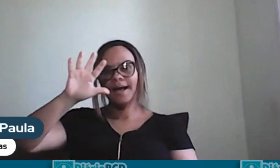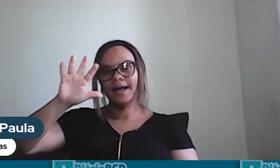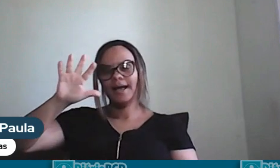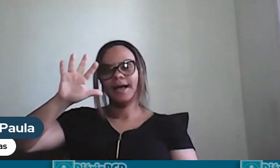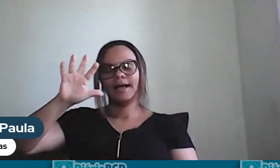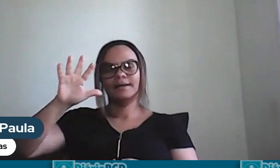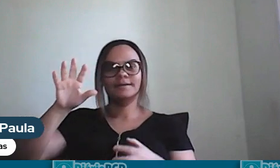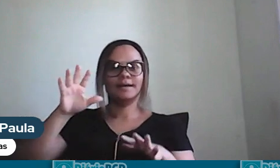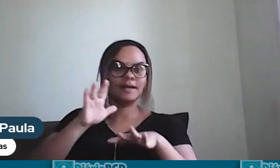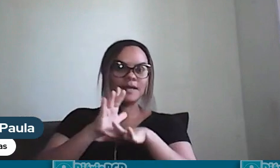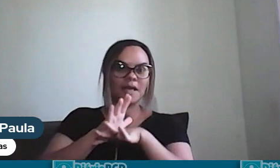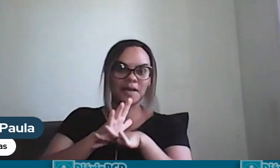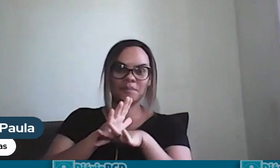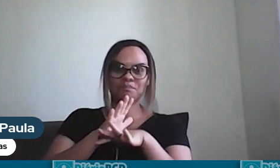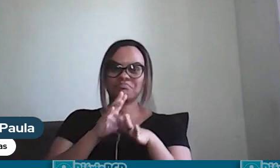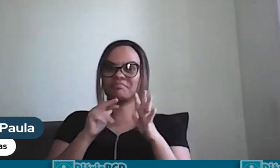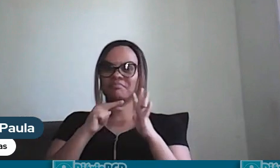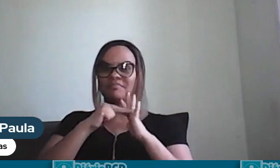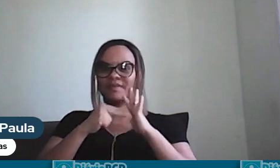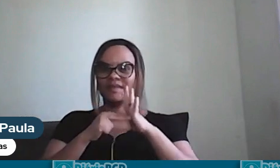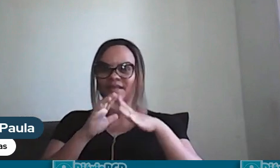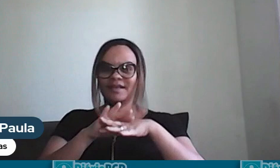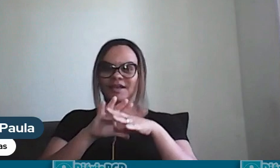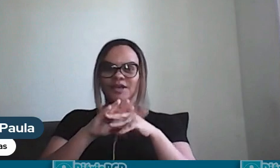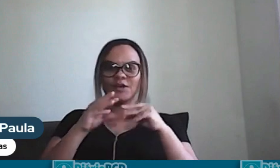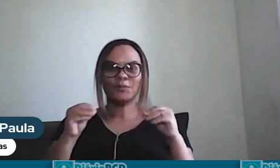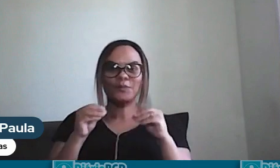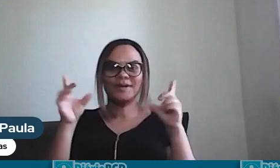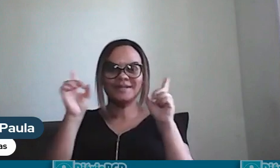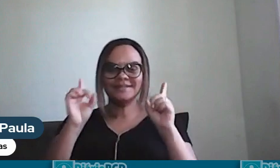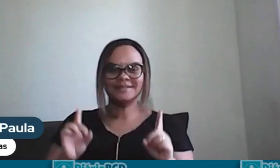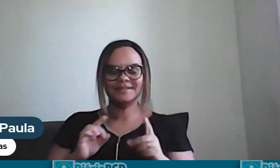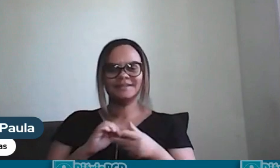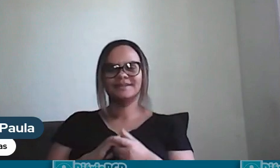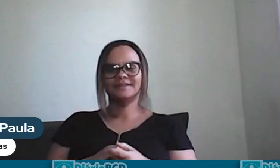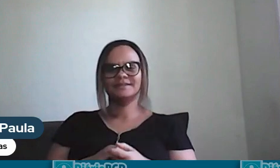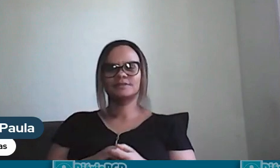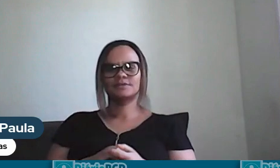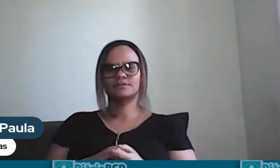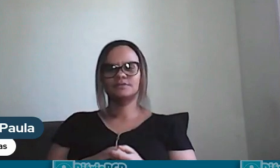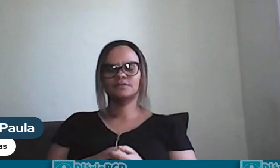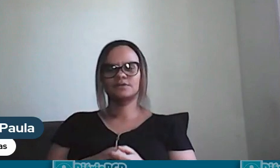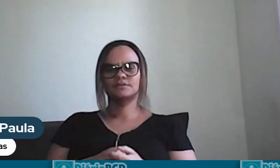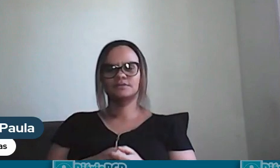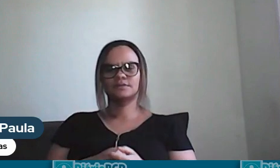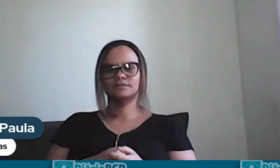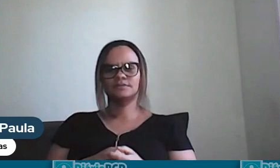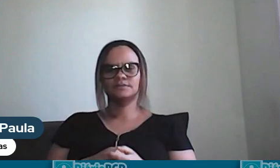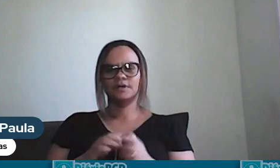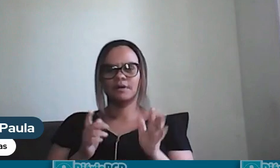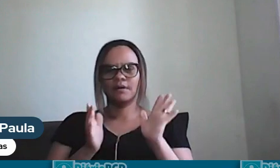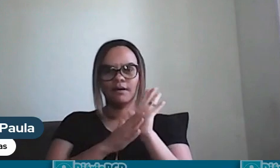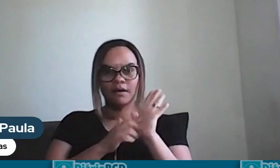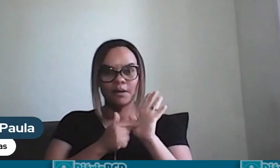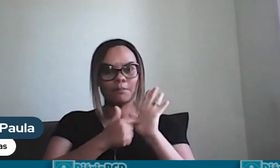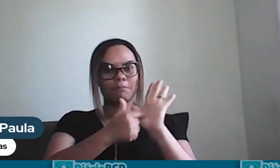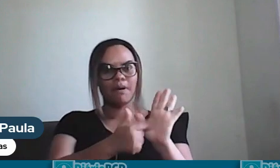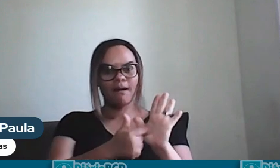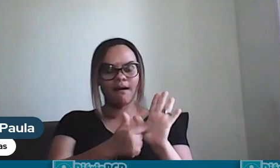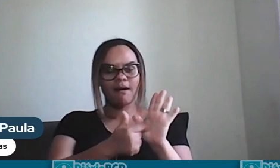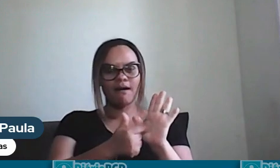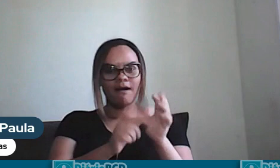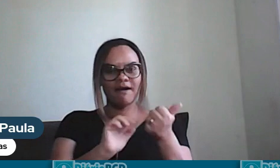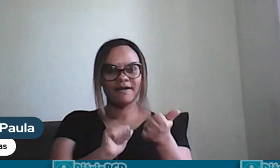cura. Quem acredita em cura, aqui é o estado da cura. A pessoa entra para fazer